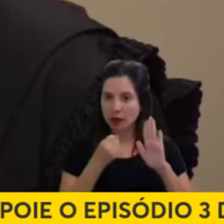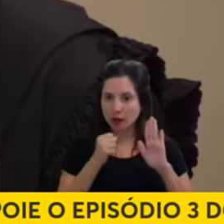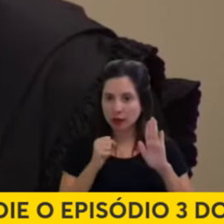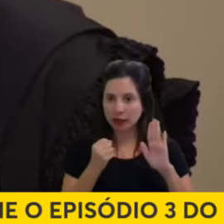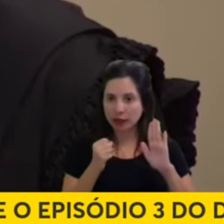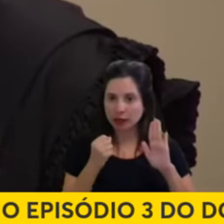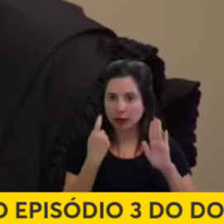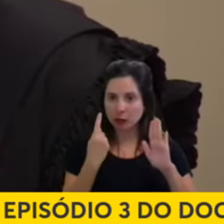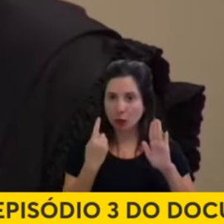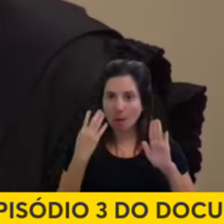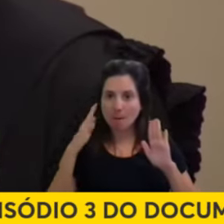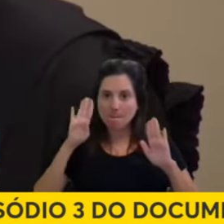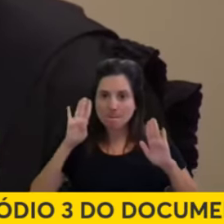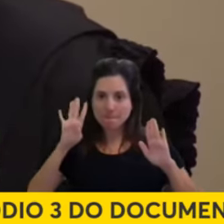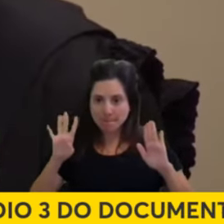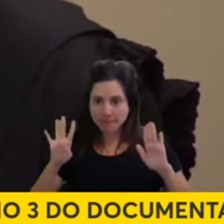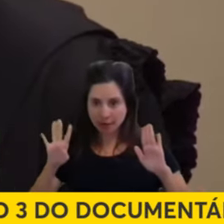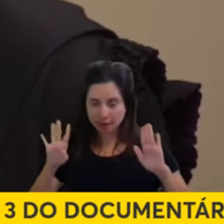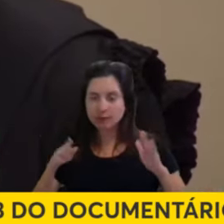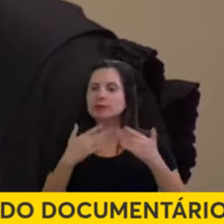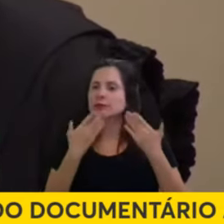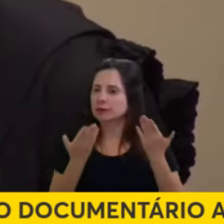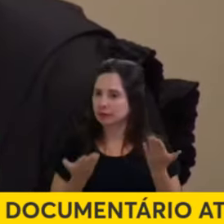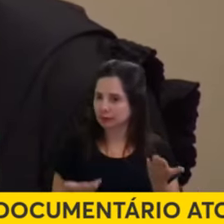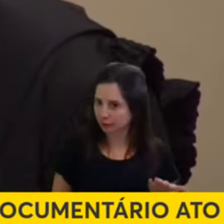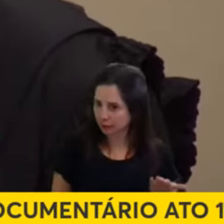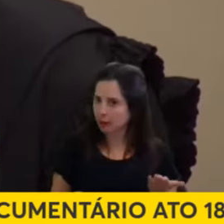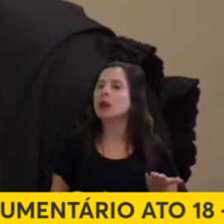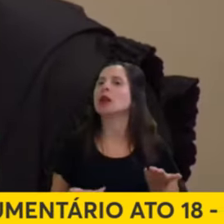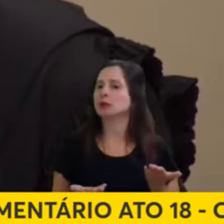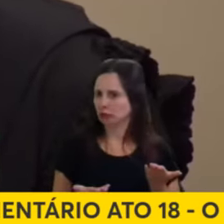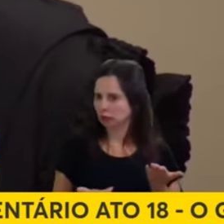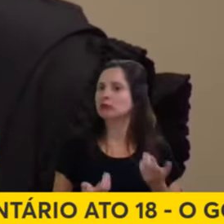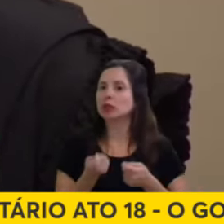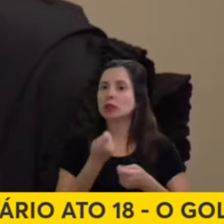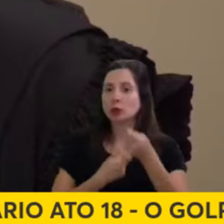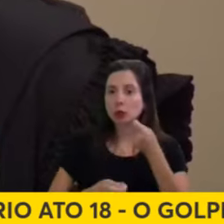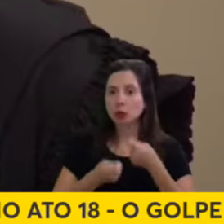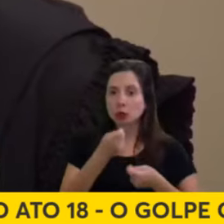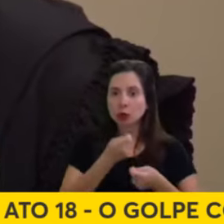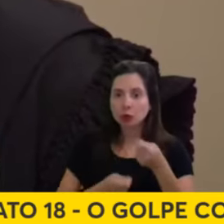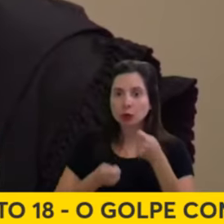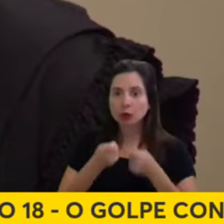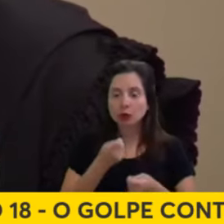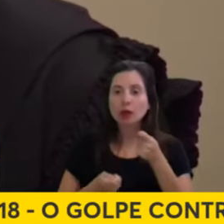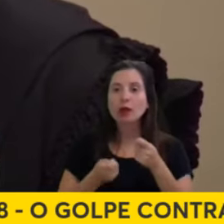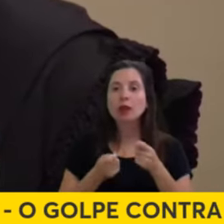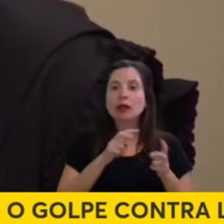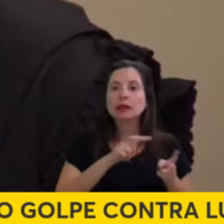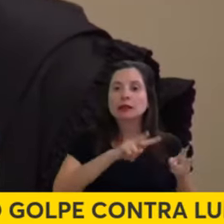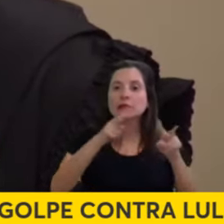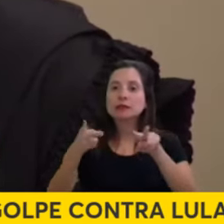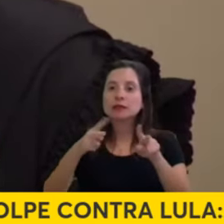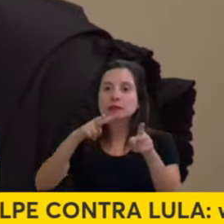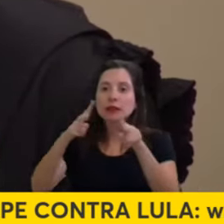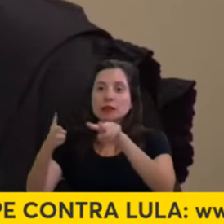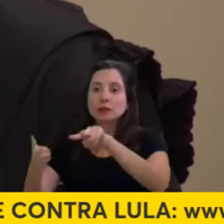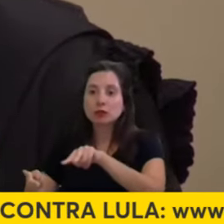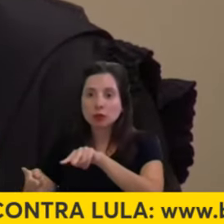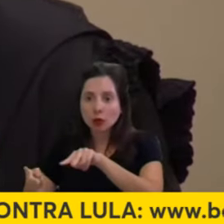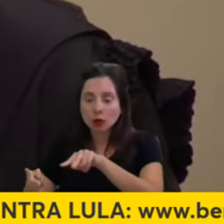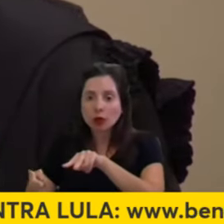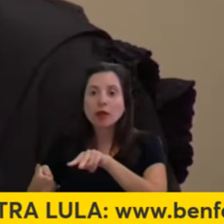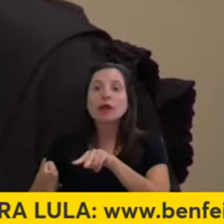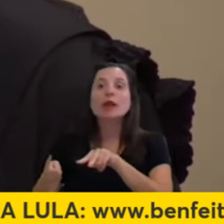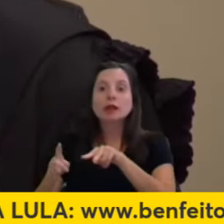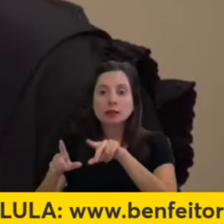9504 e por Tais razões como medida de Economia reconheceu-se a existência de conexão entreas ações determinando-se a